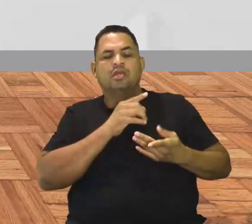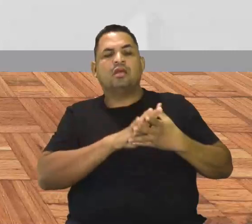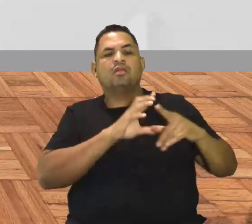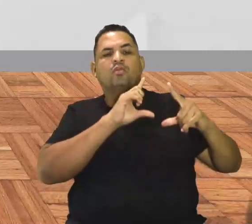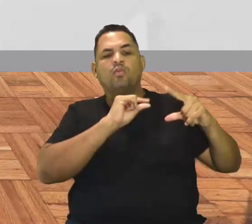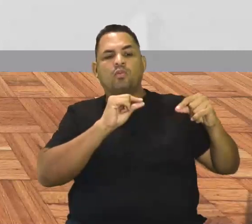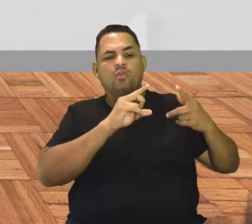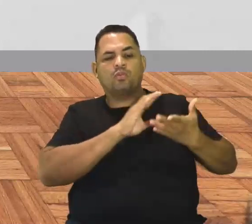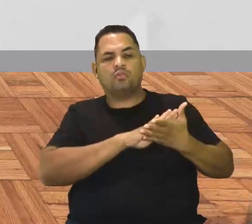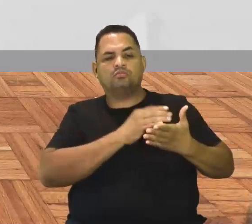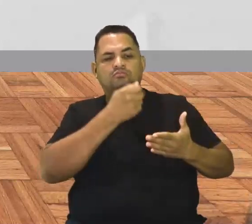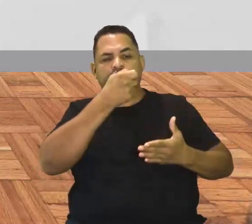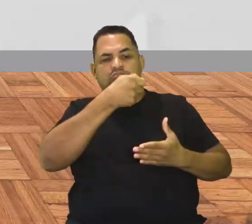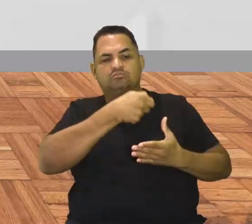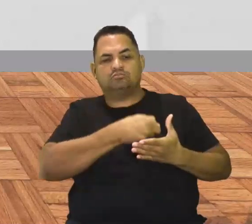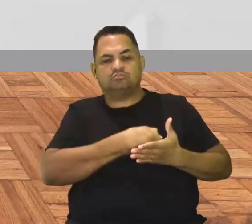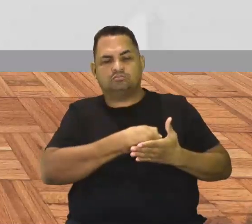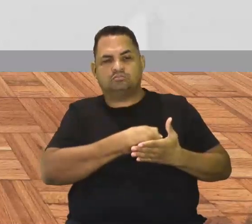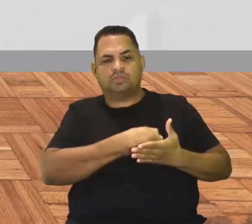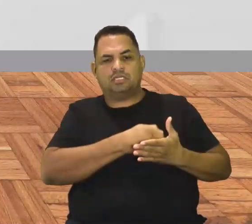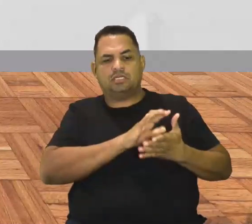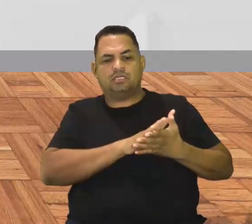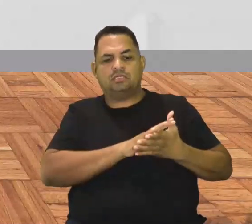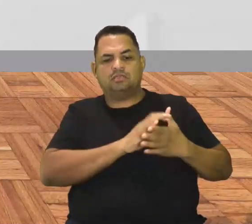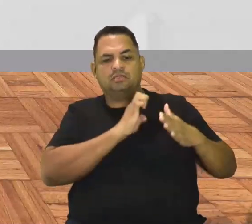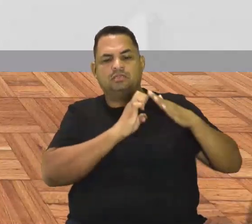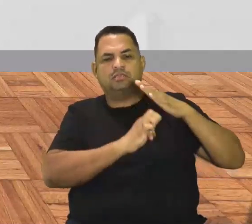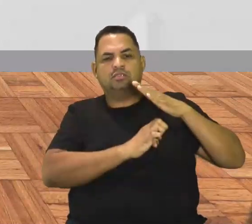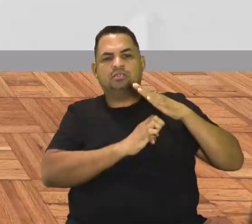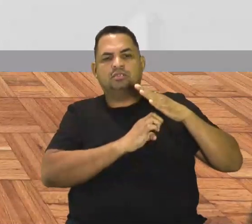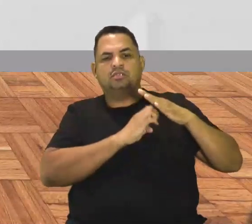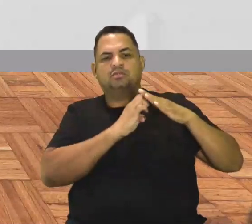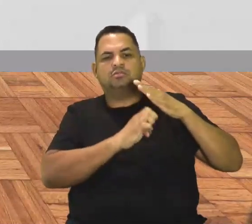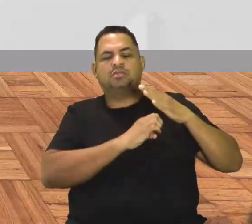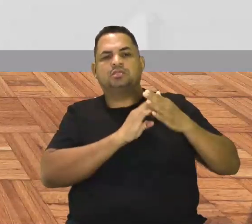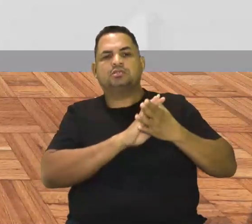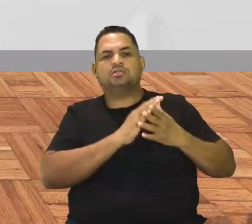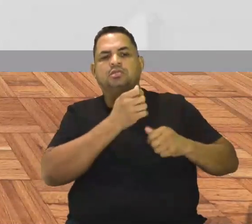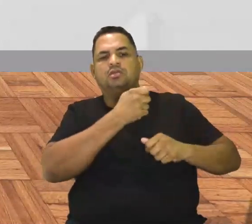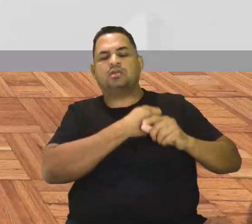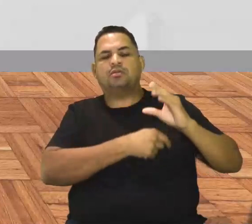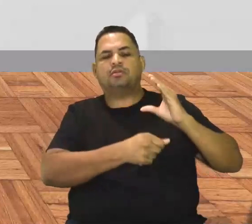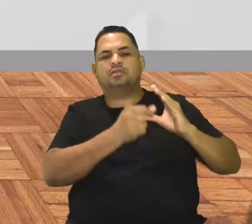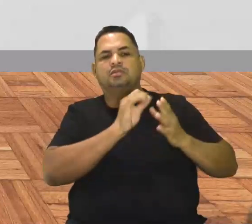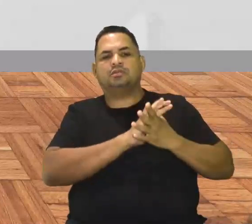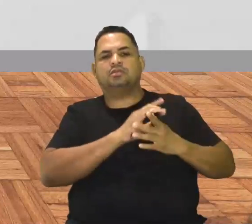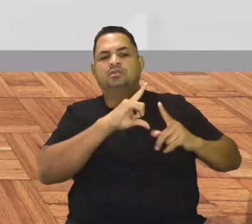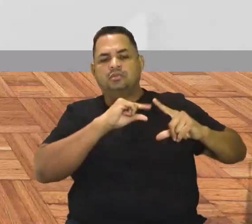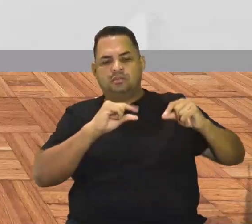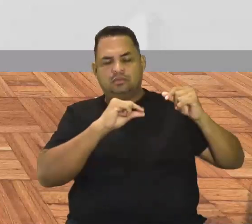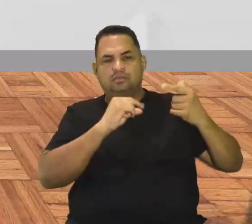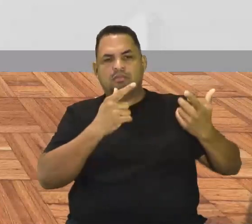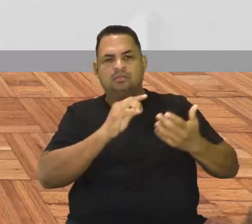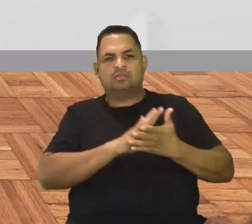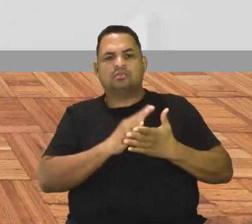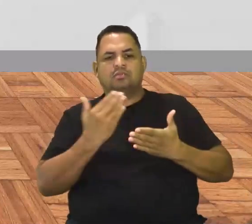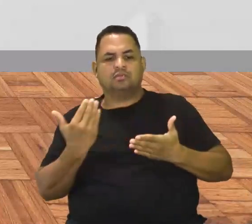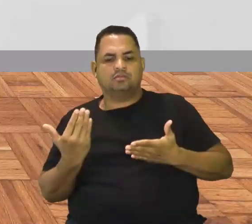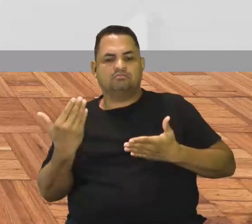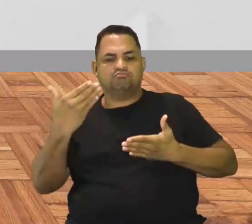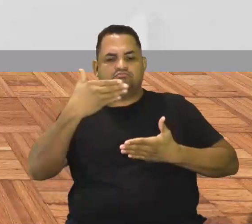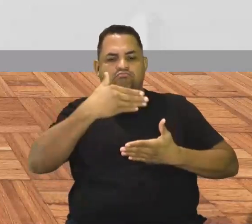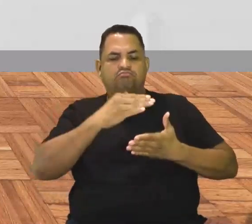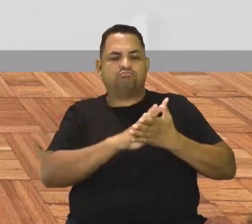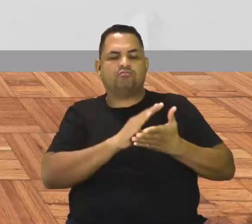de recursos dentro da indústria capitalista japonesa. A indústria capitalista norte-americana